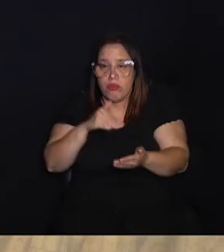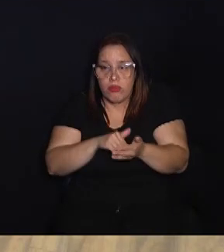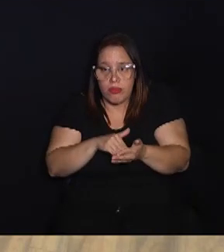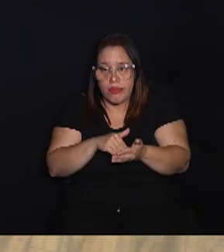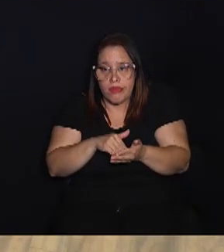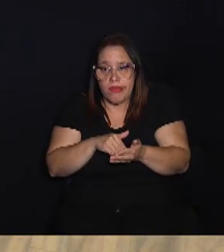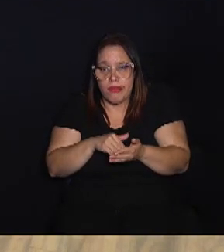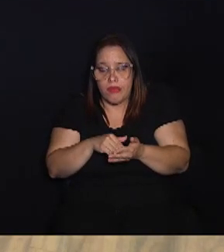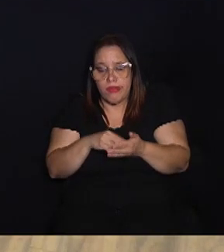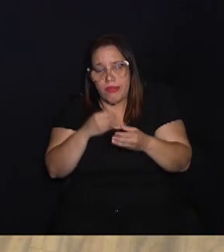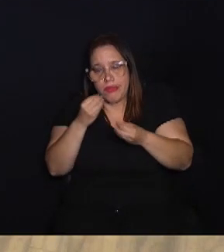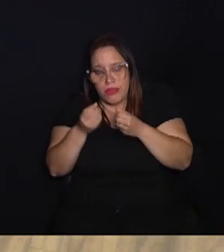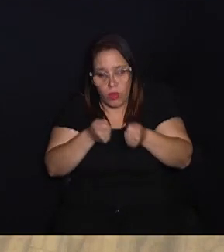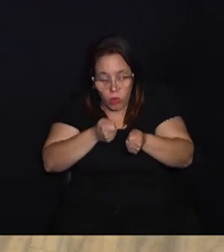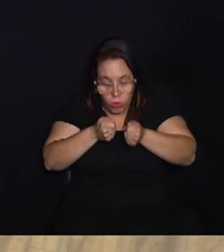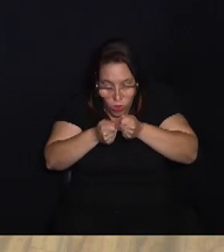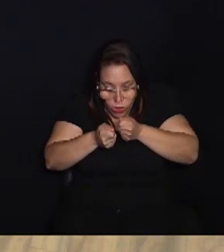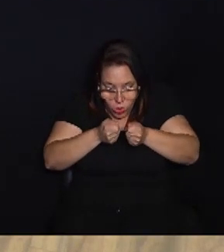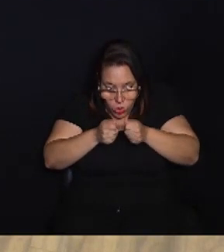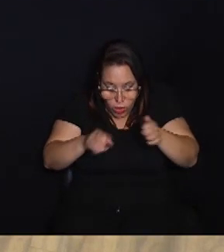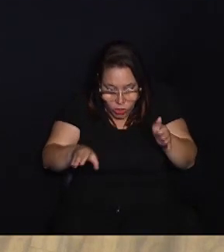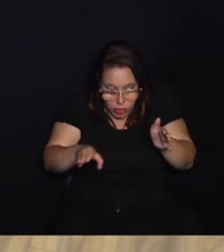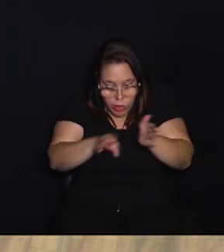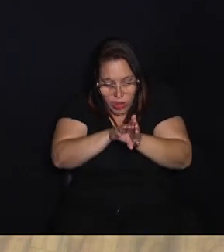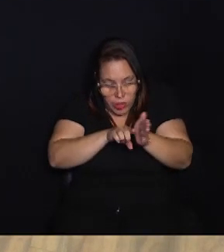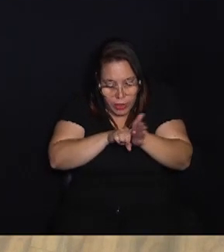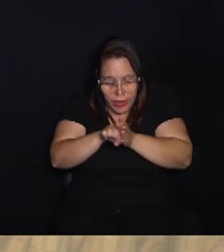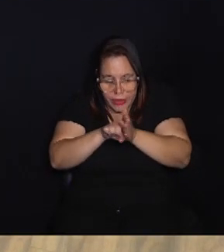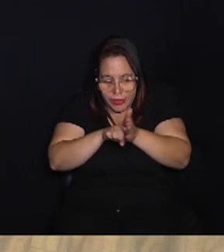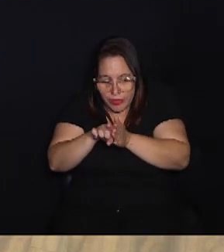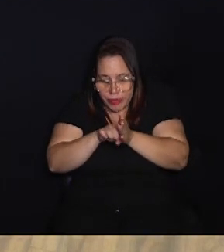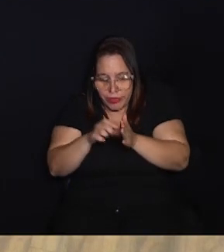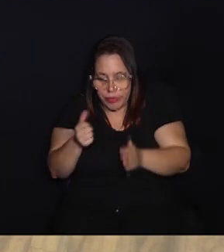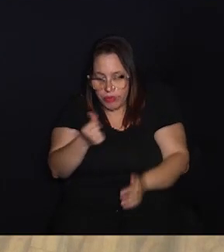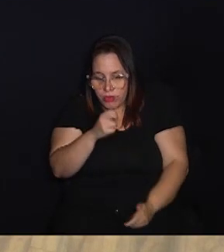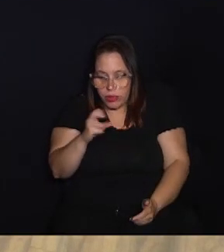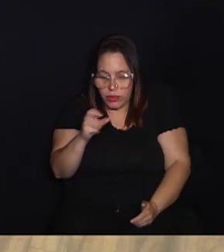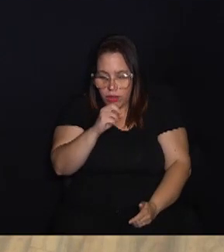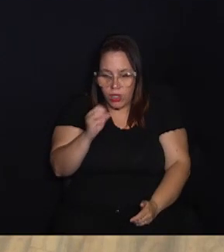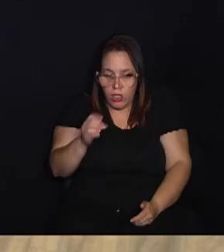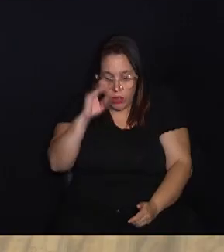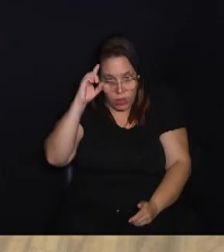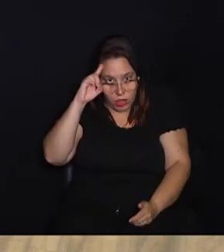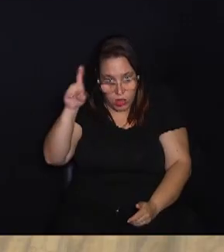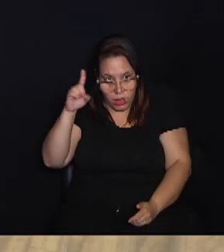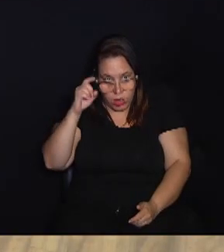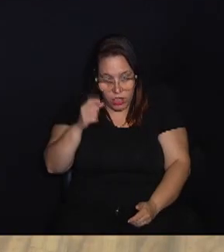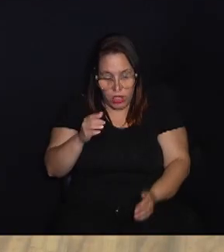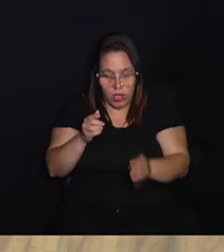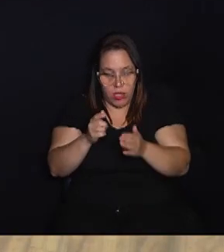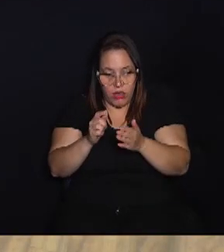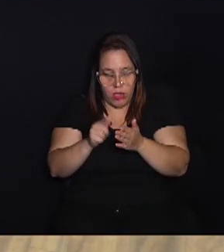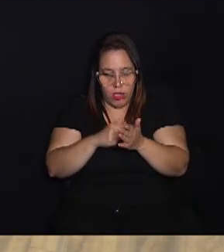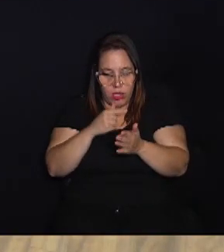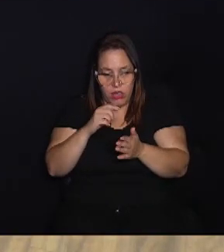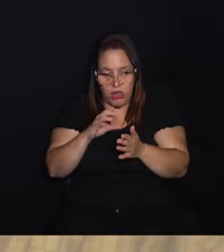mas como controlar para a gente não chegar numa pesquisa e falar que 150 vezes ao longo do dia a pessoa desbloqueia o celular?